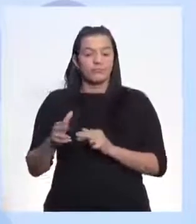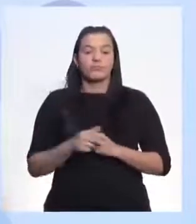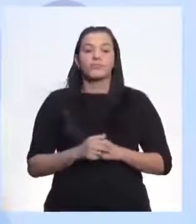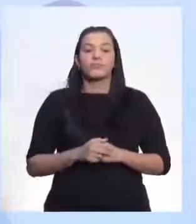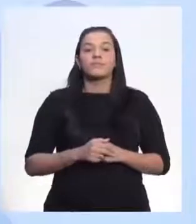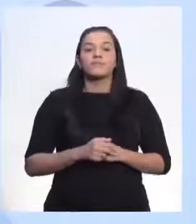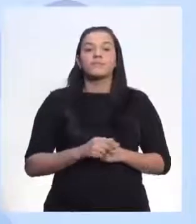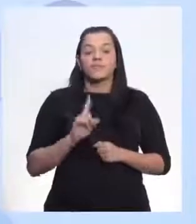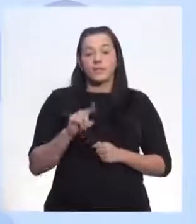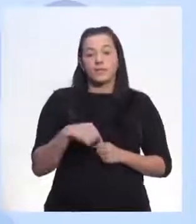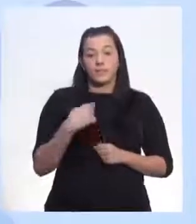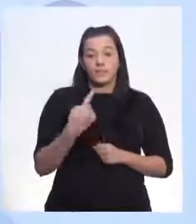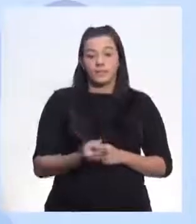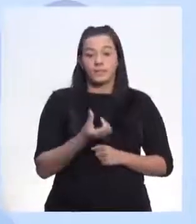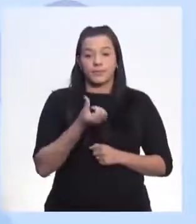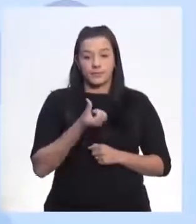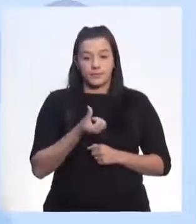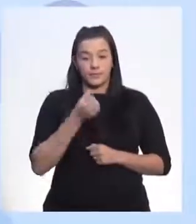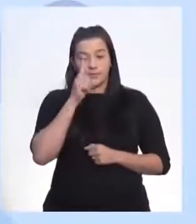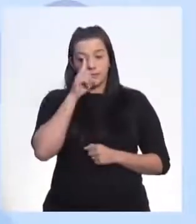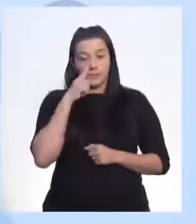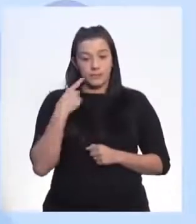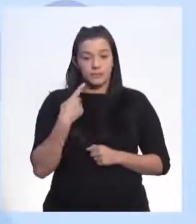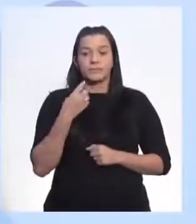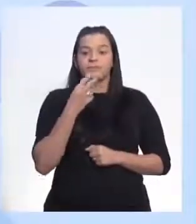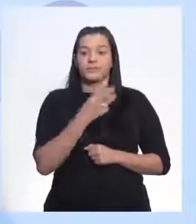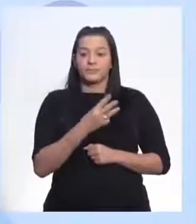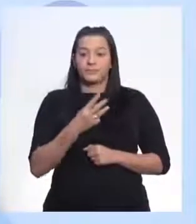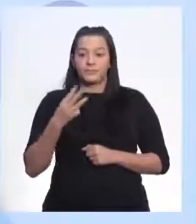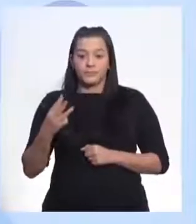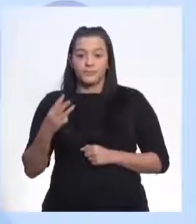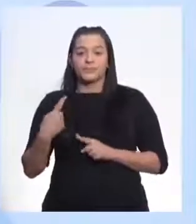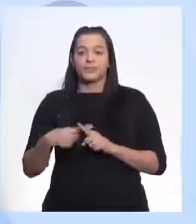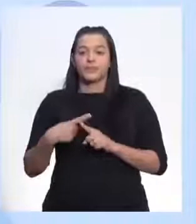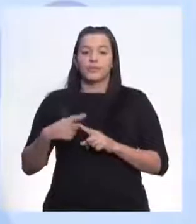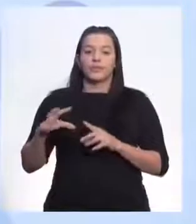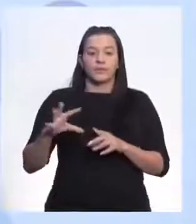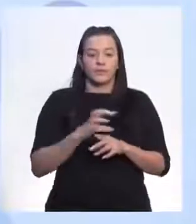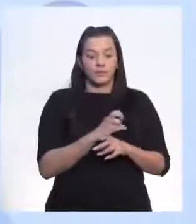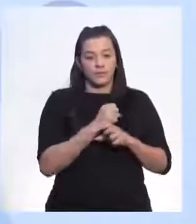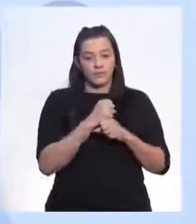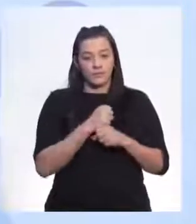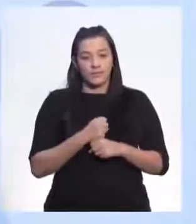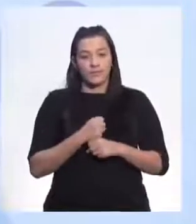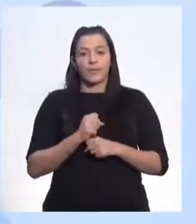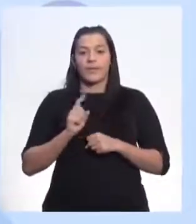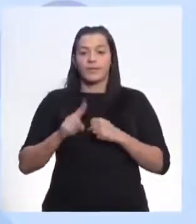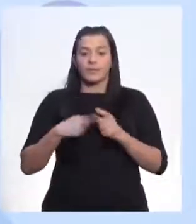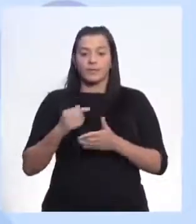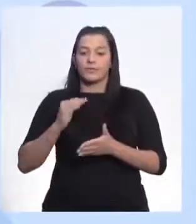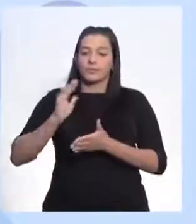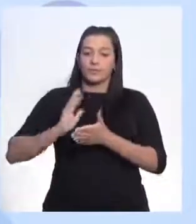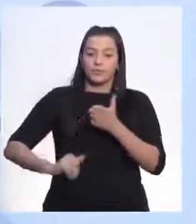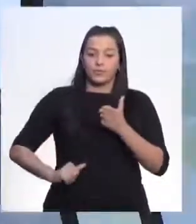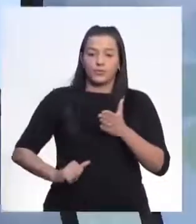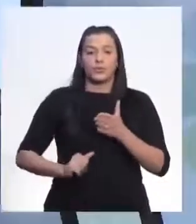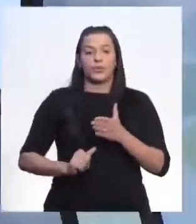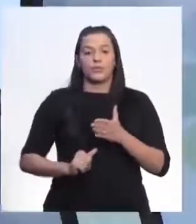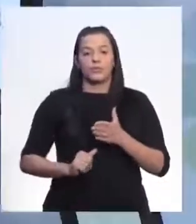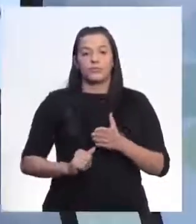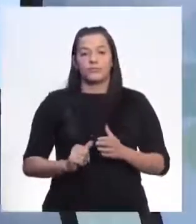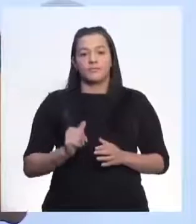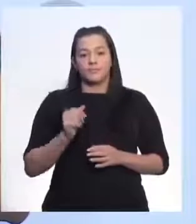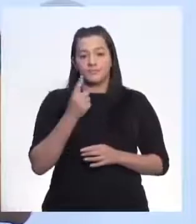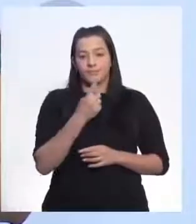das 6 amarelas de 3 em 3, porque ficariam iguais. E aí a gente vai tirar essa quantidade